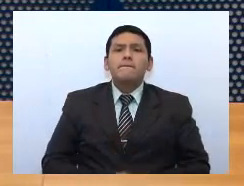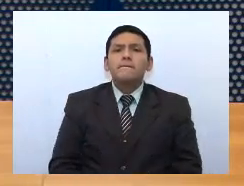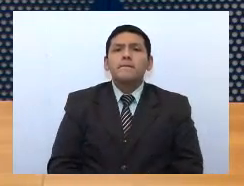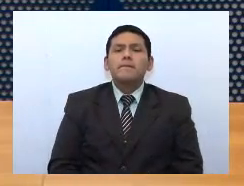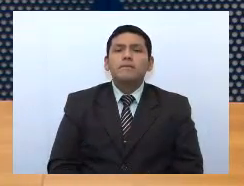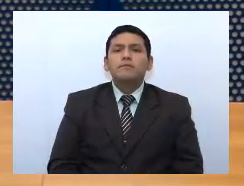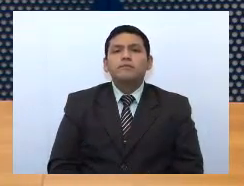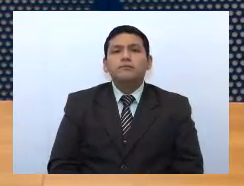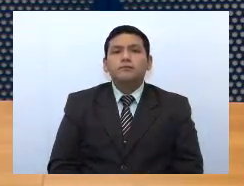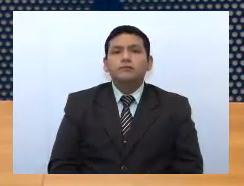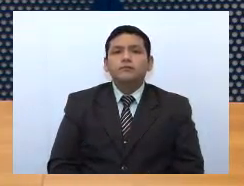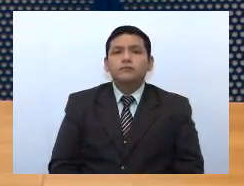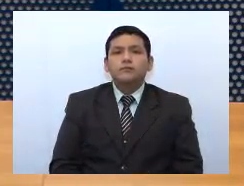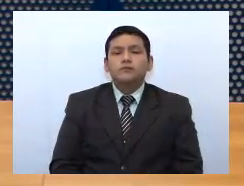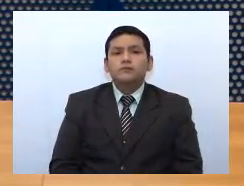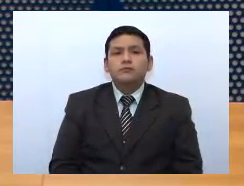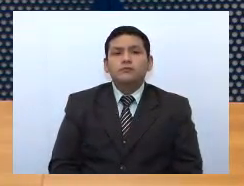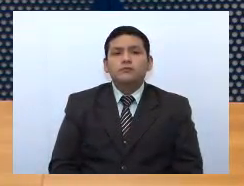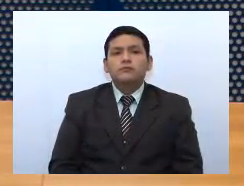presidente. Entendeu?